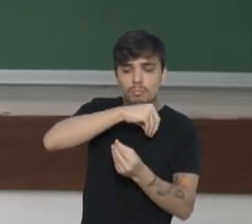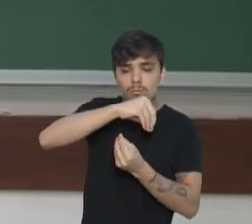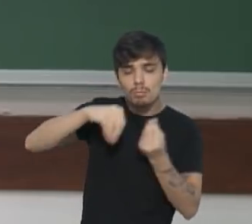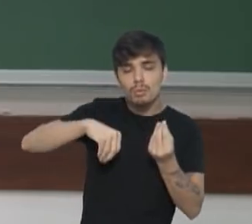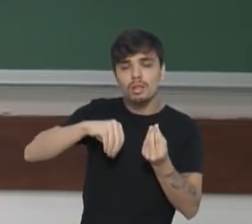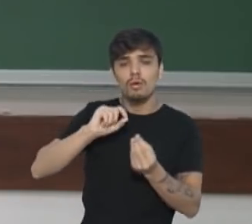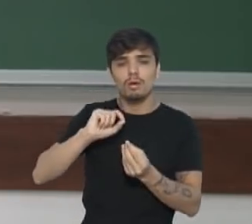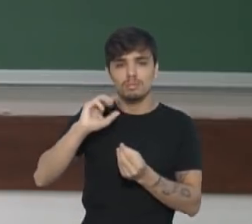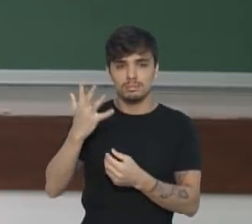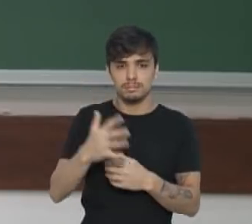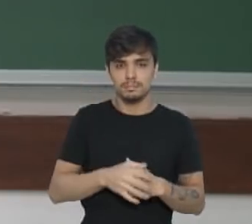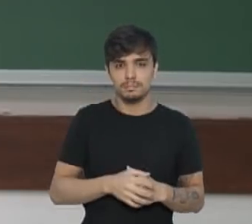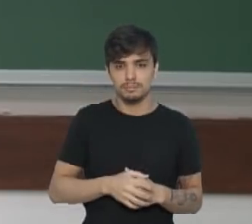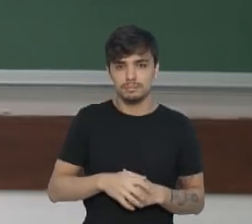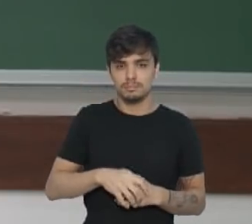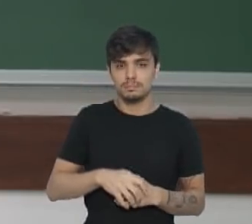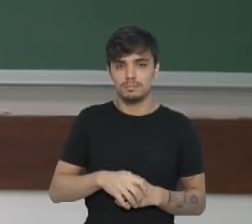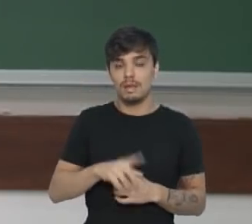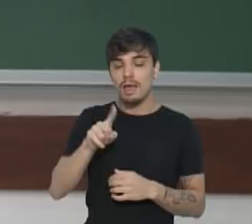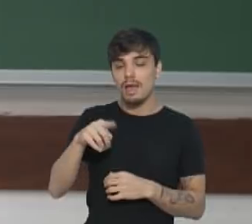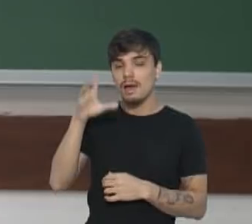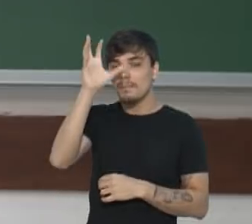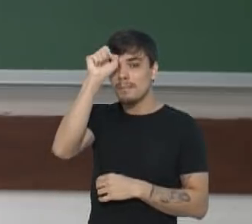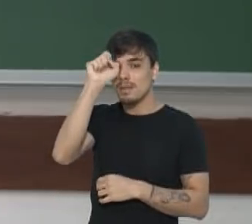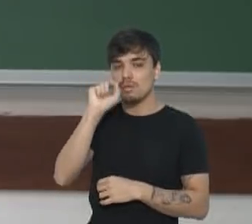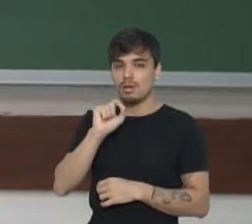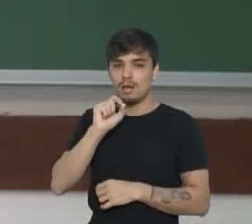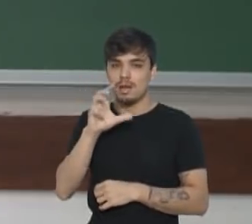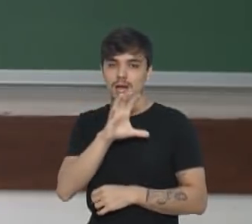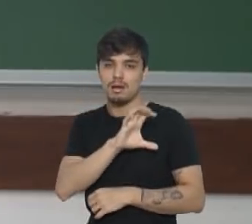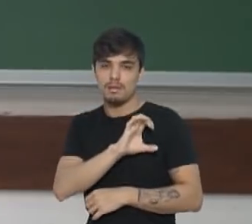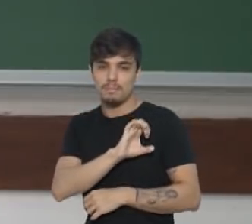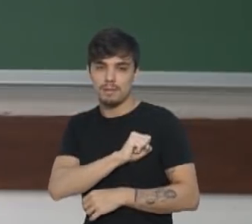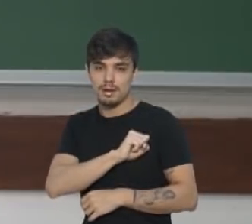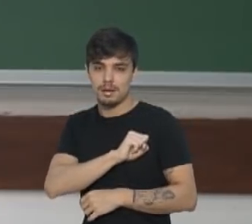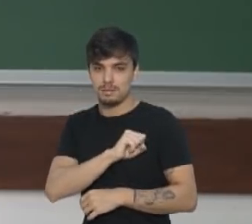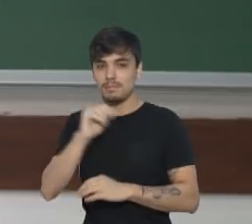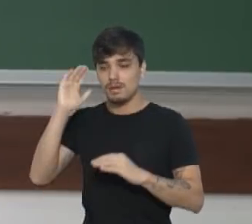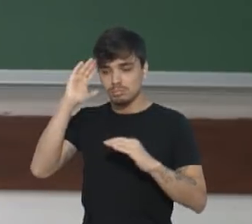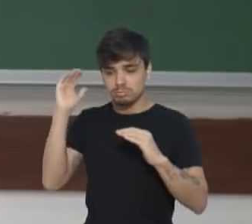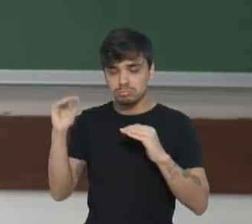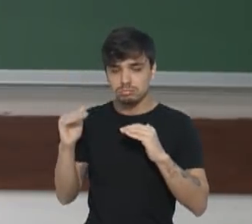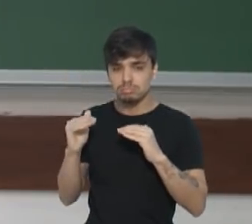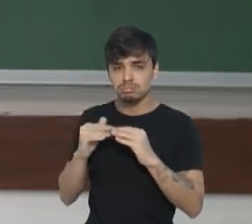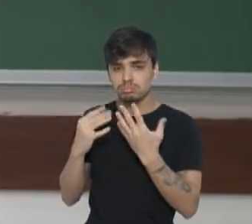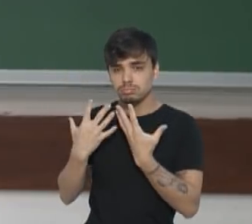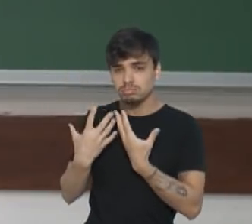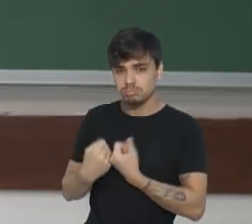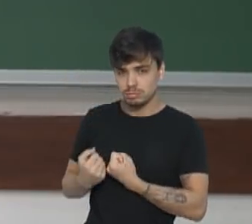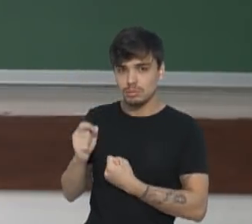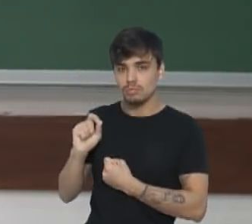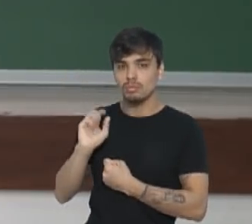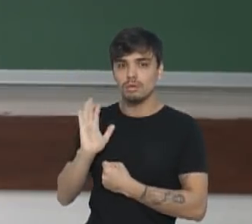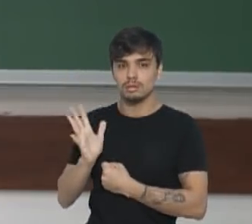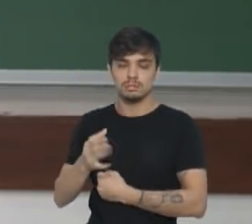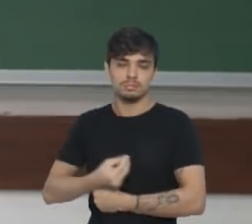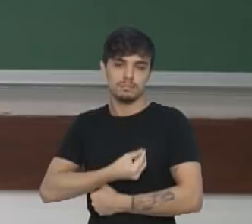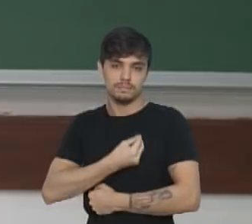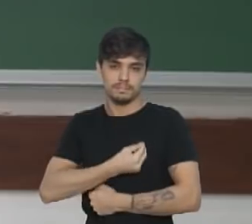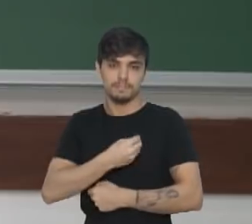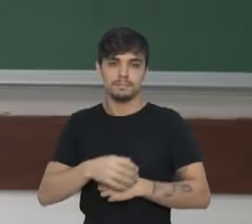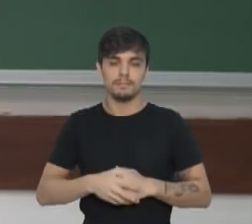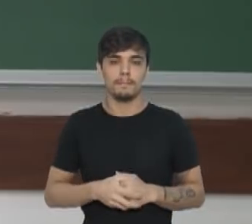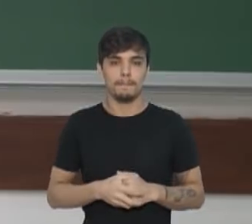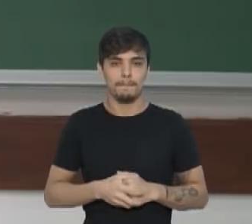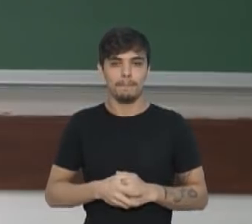seria aprender a amar e a entender, se conformar com aquilo que já viveu, pois isso nos